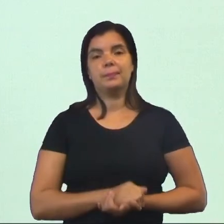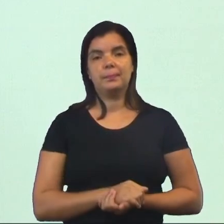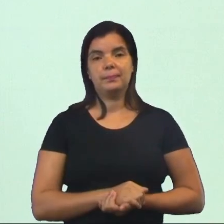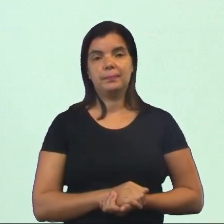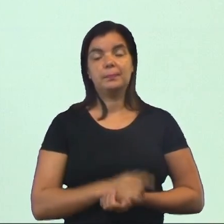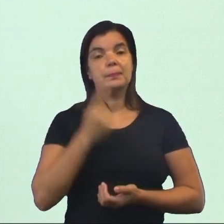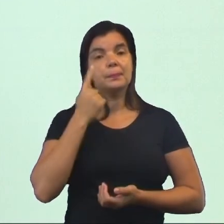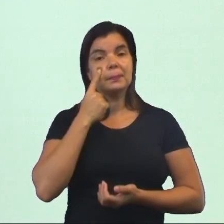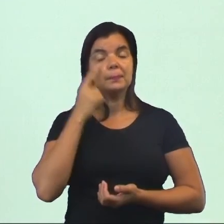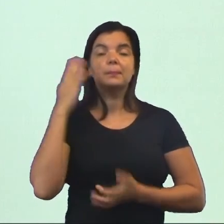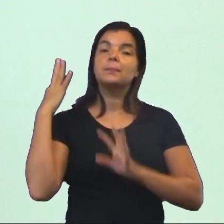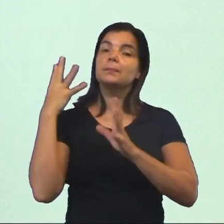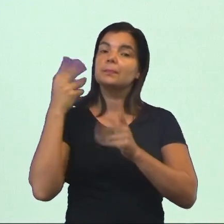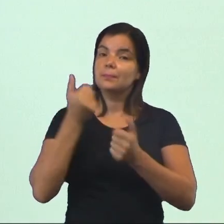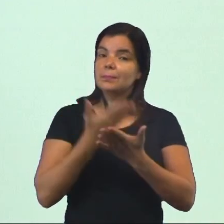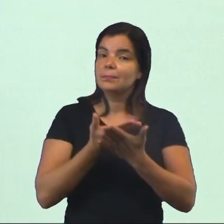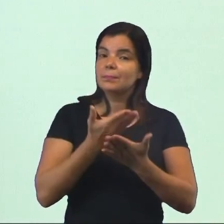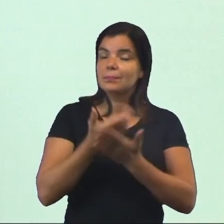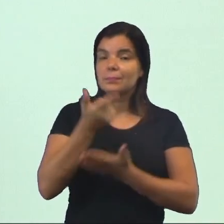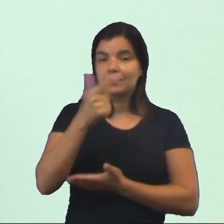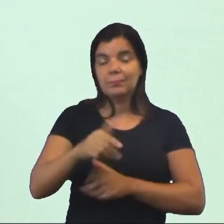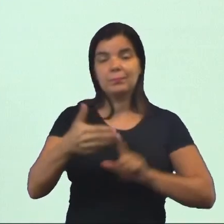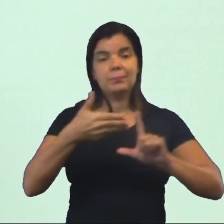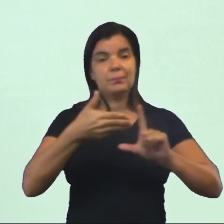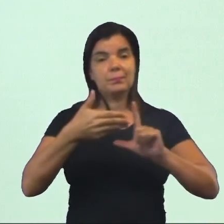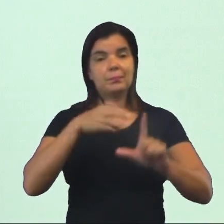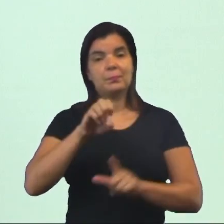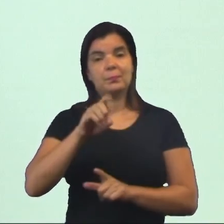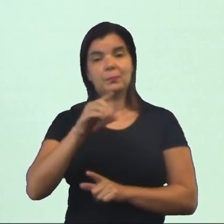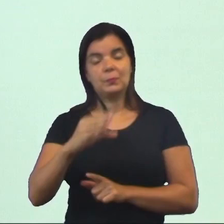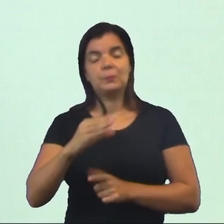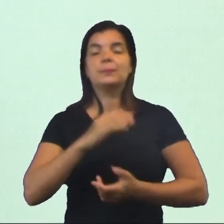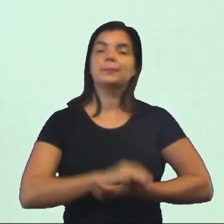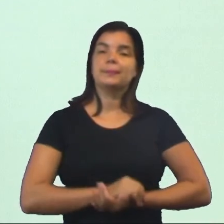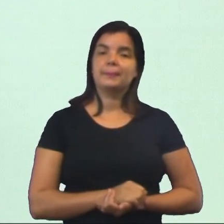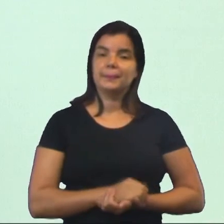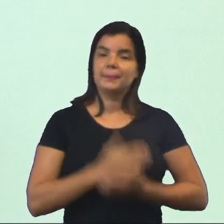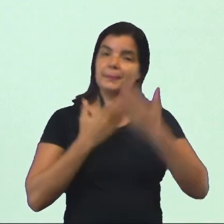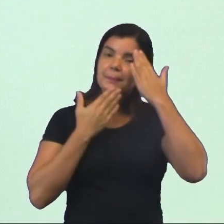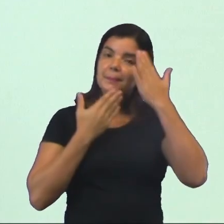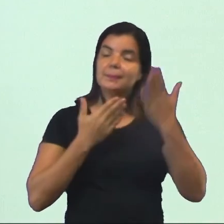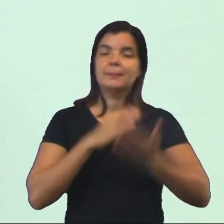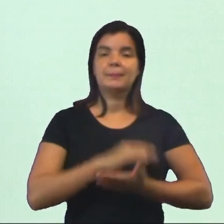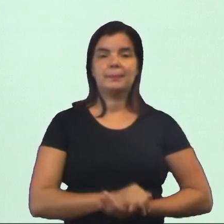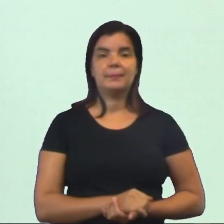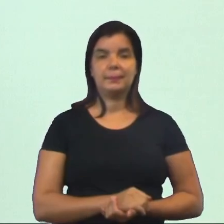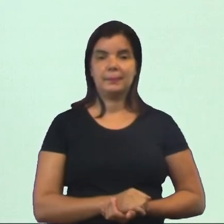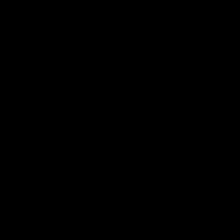e revejam esta aula novamente. Acessem o portal Eduque Acre. Obrigada.